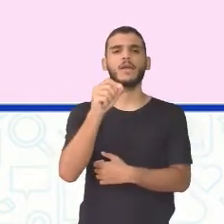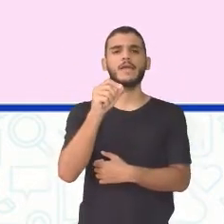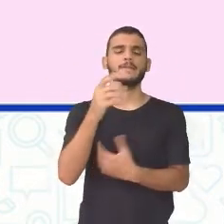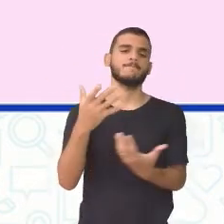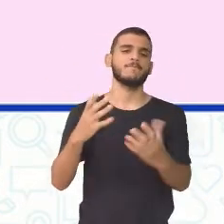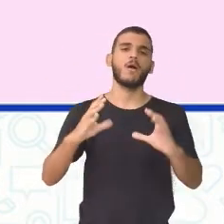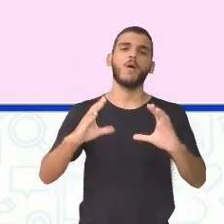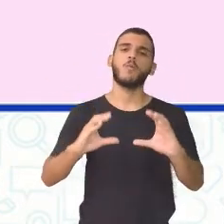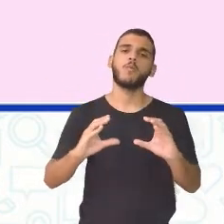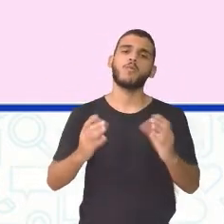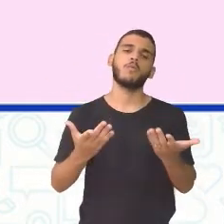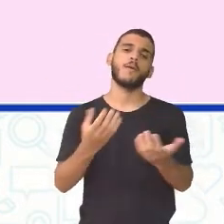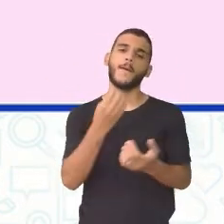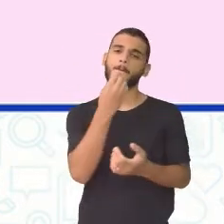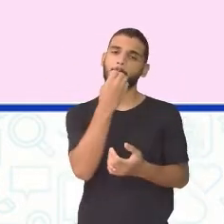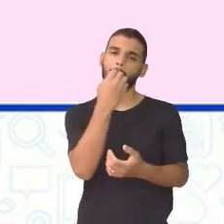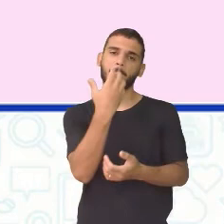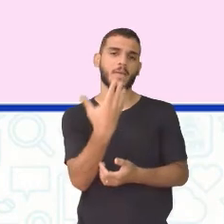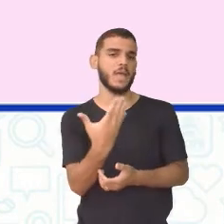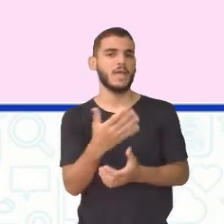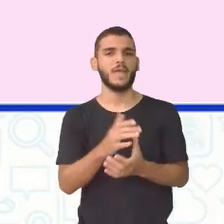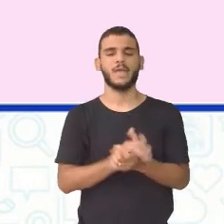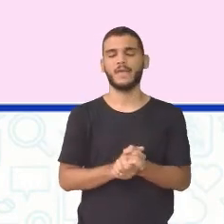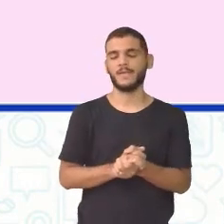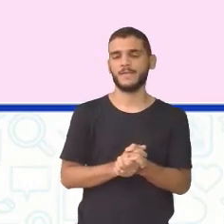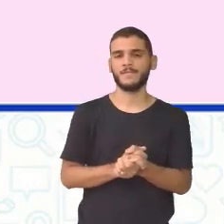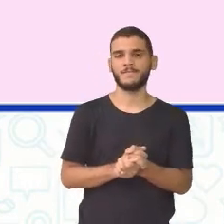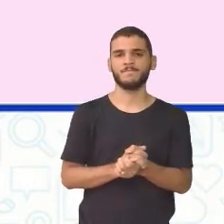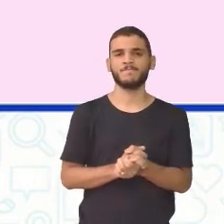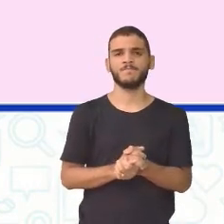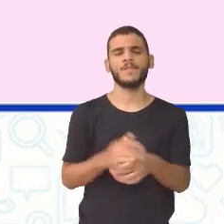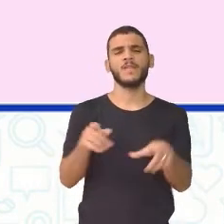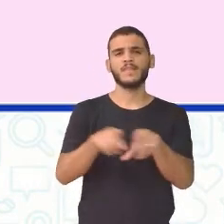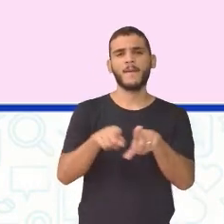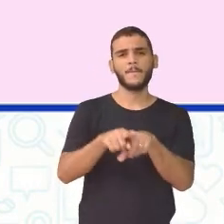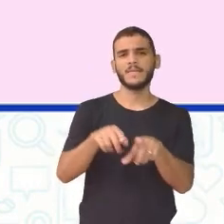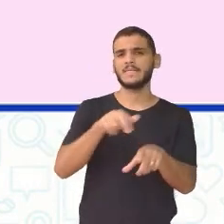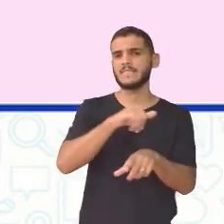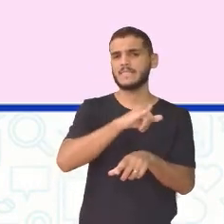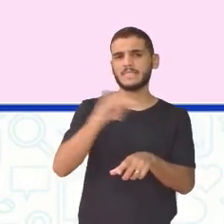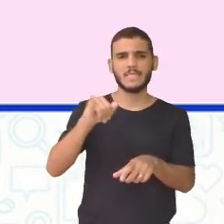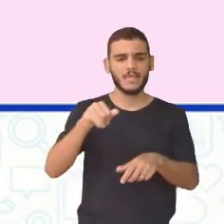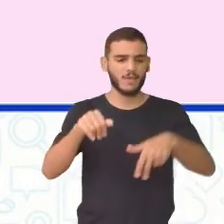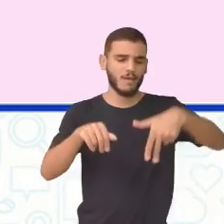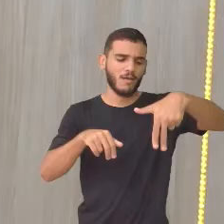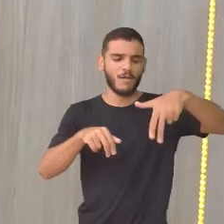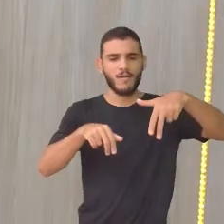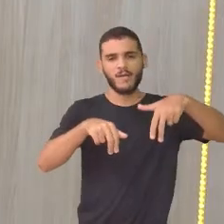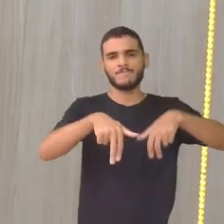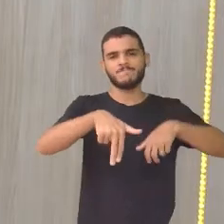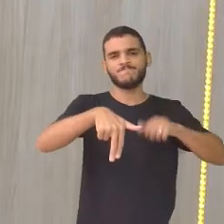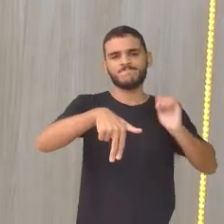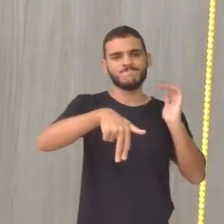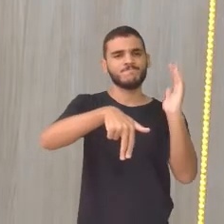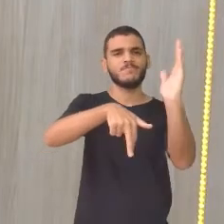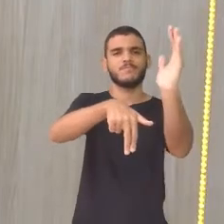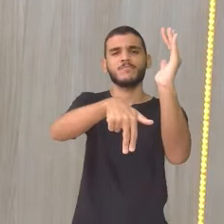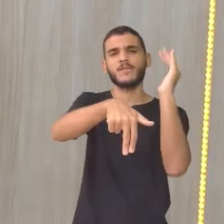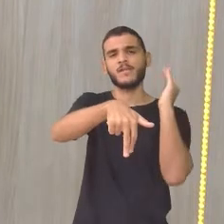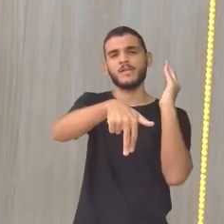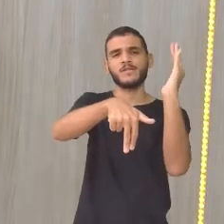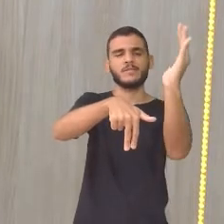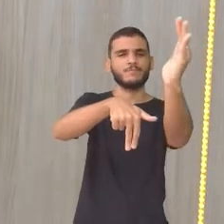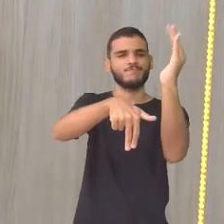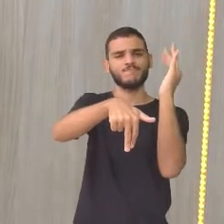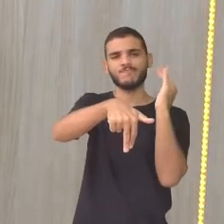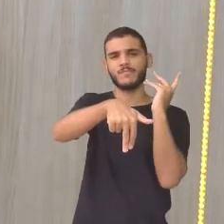é, ali a estar vivenciando, não é, a caminhar pela floresta, se sentem inseguros, com medo, não sabe